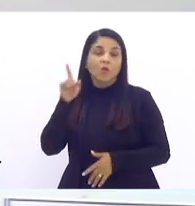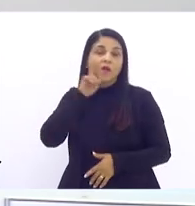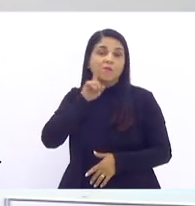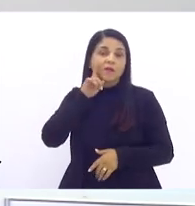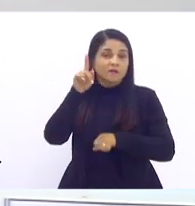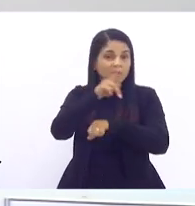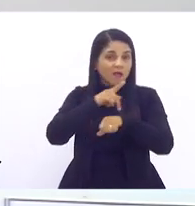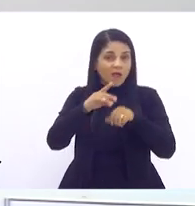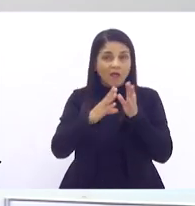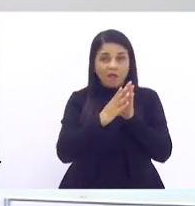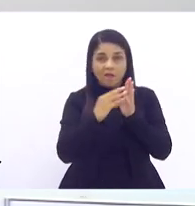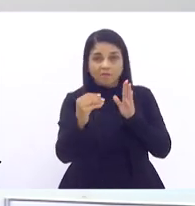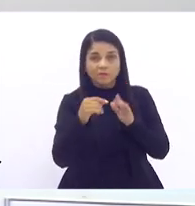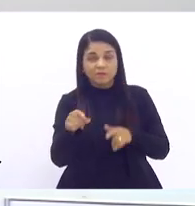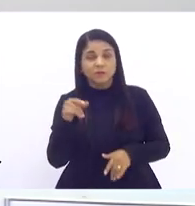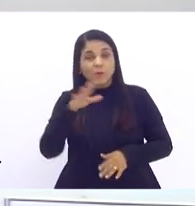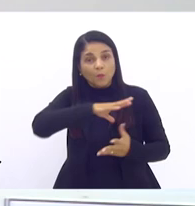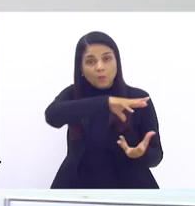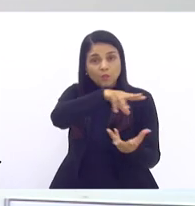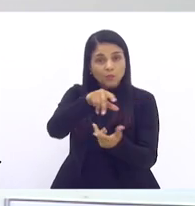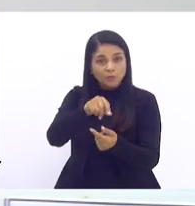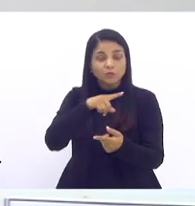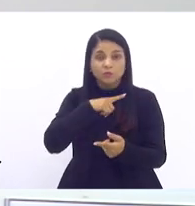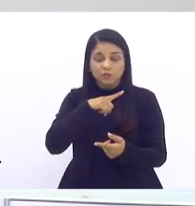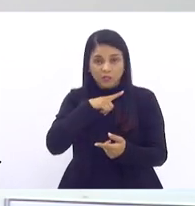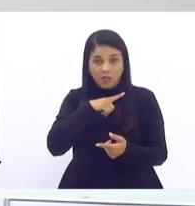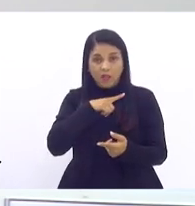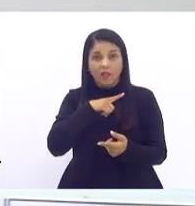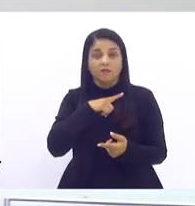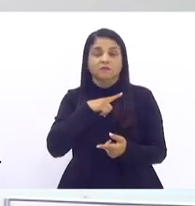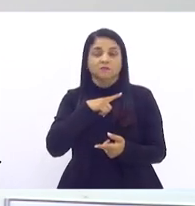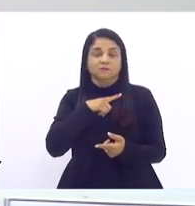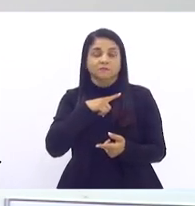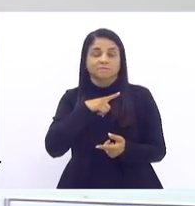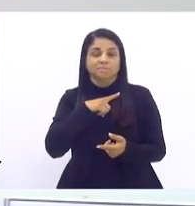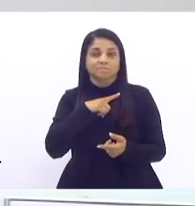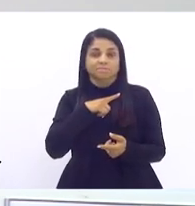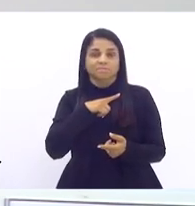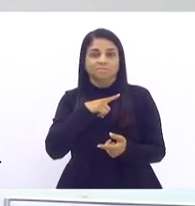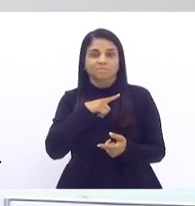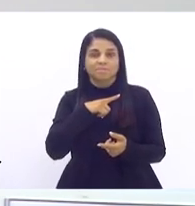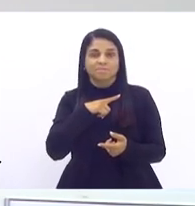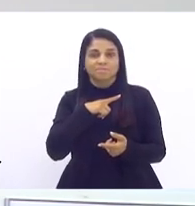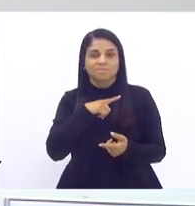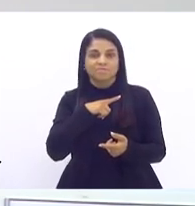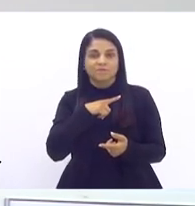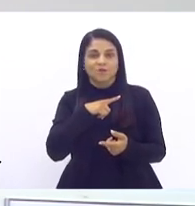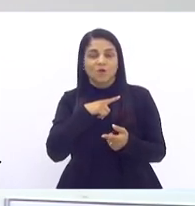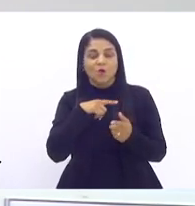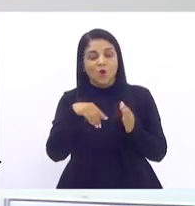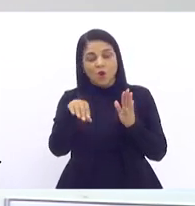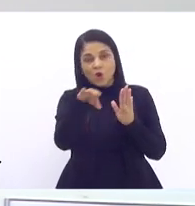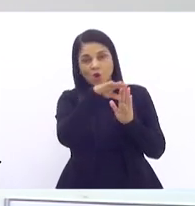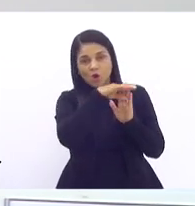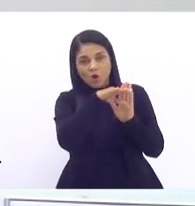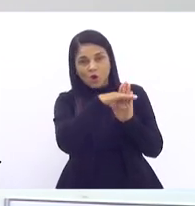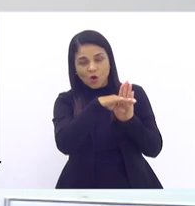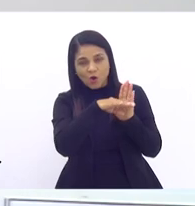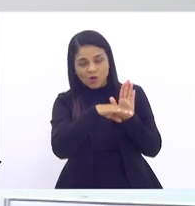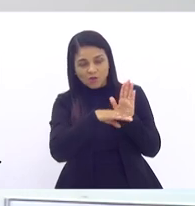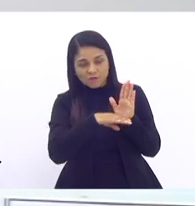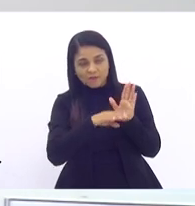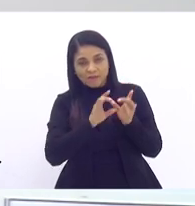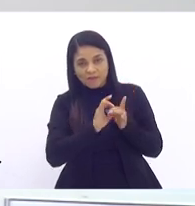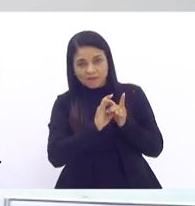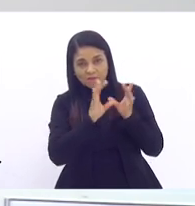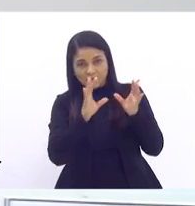ele tem não só a condição de ter um cronograma das liberações em função